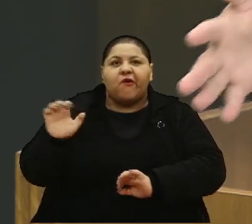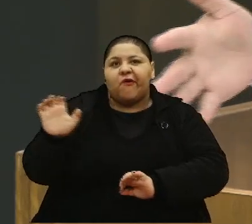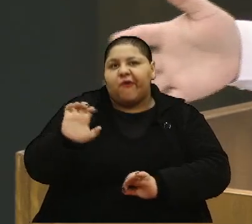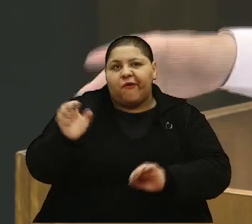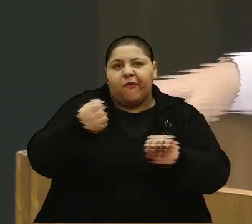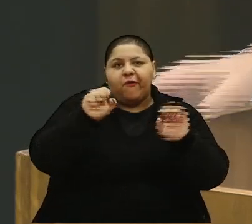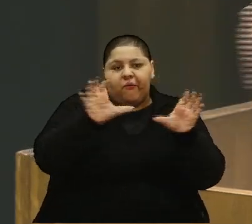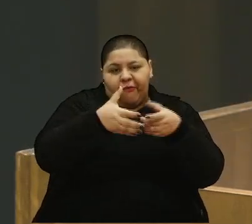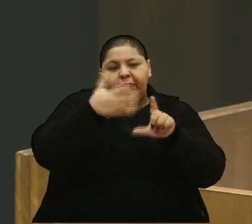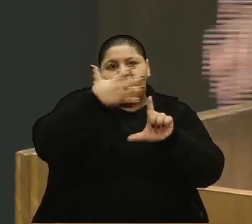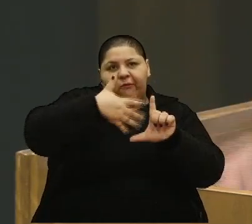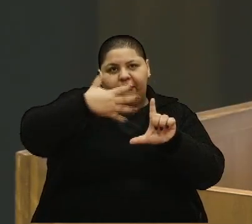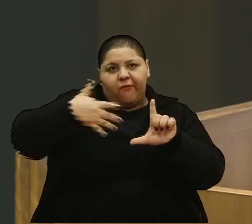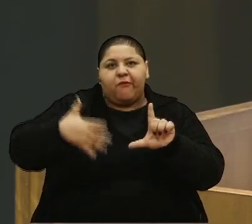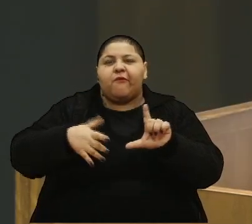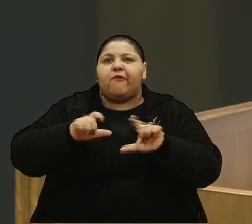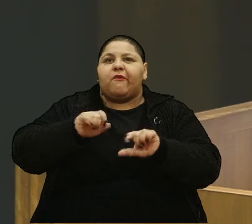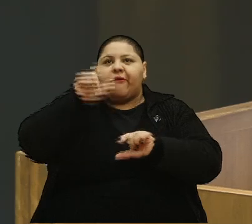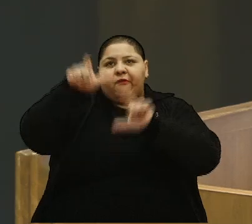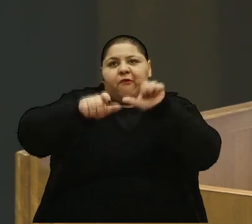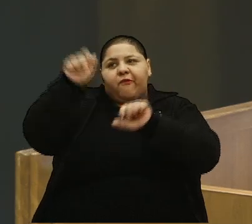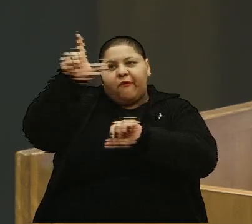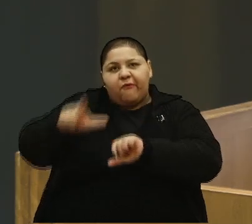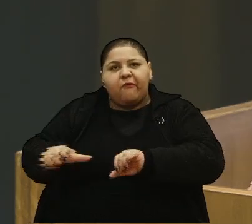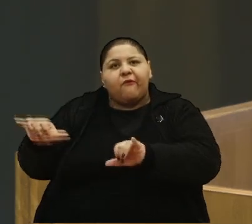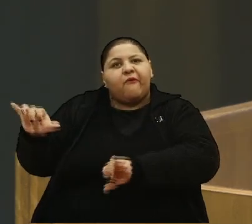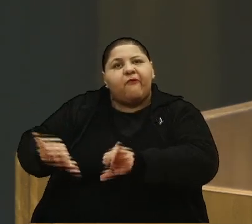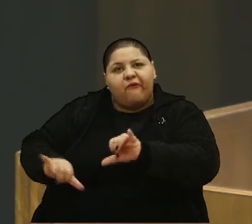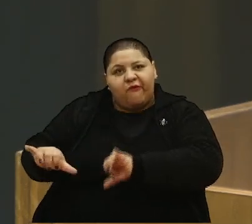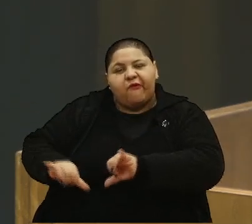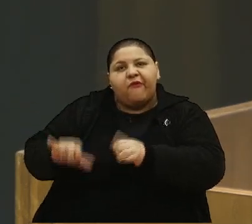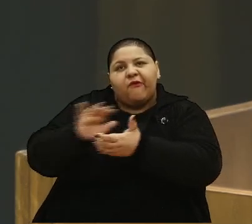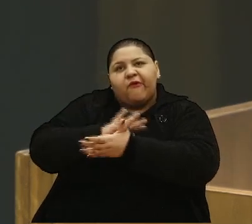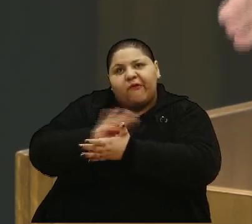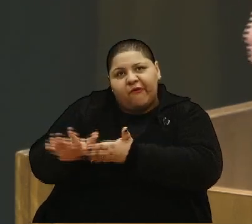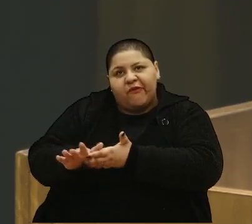que pessoas de matriz africana sofram o